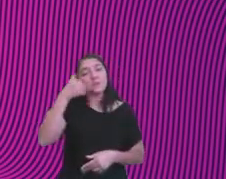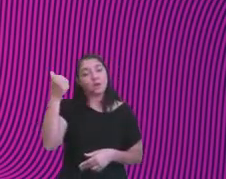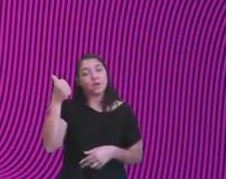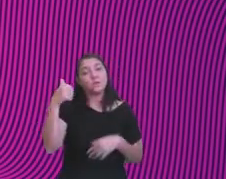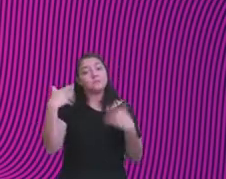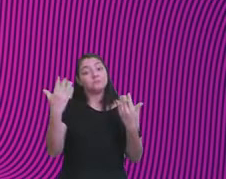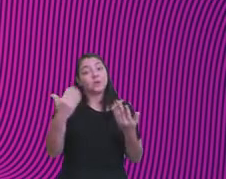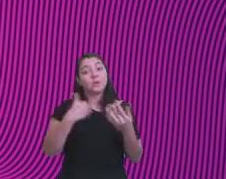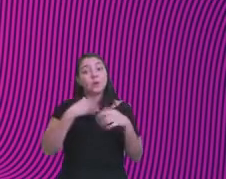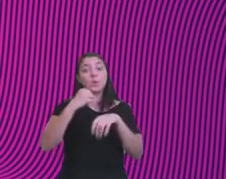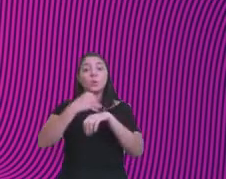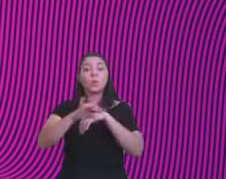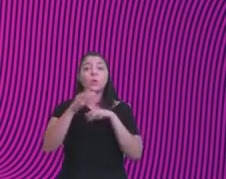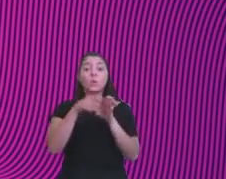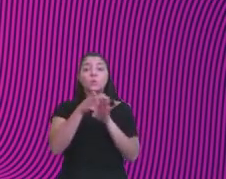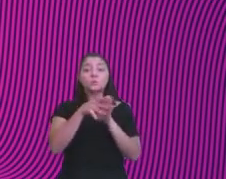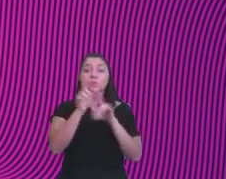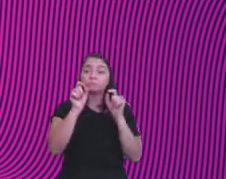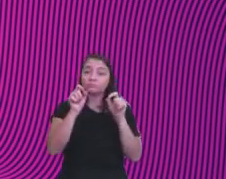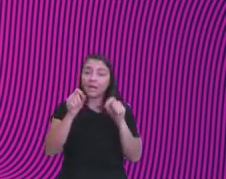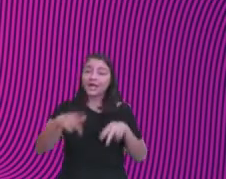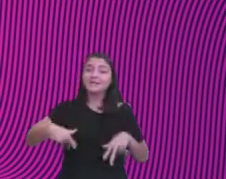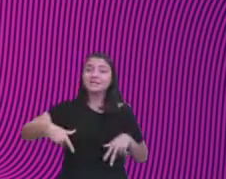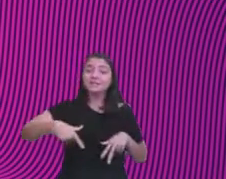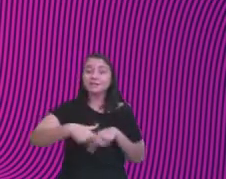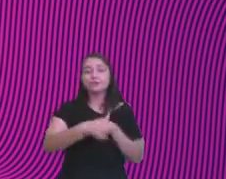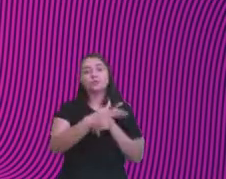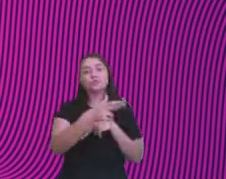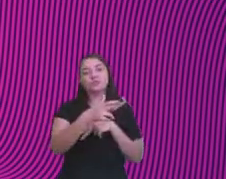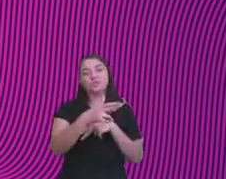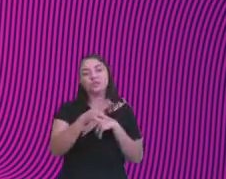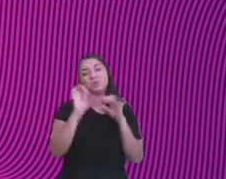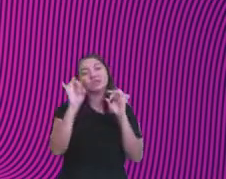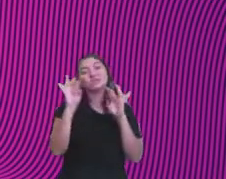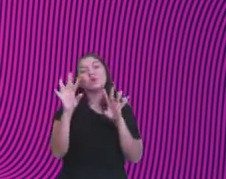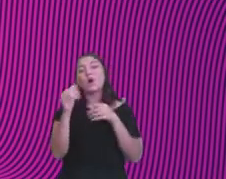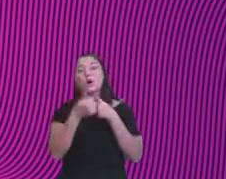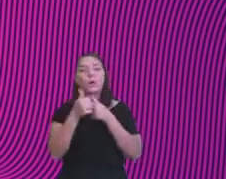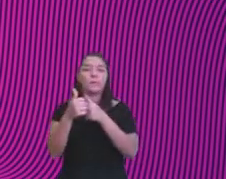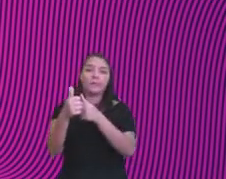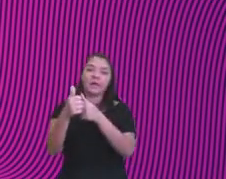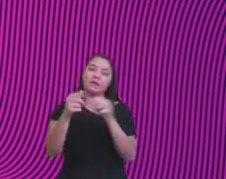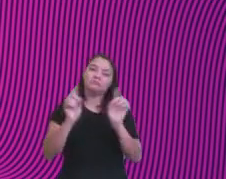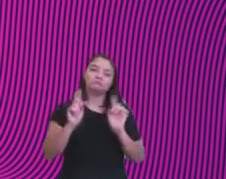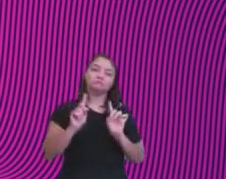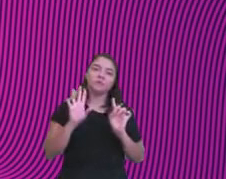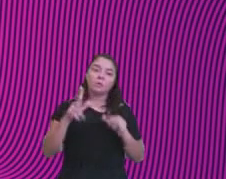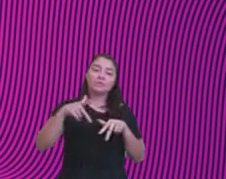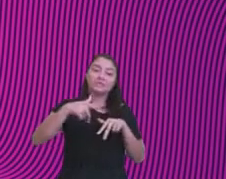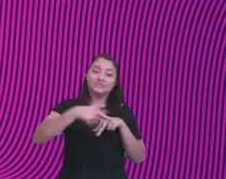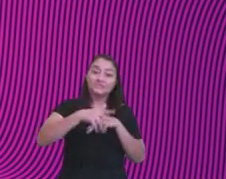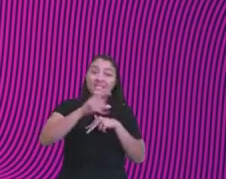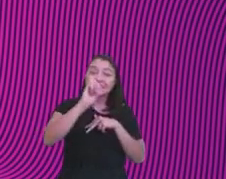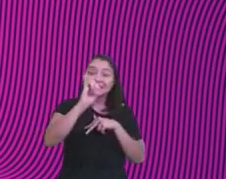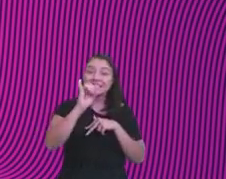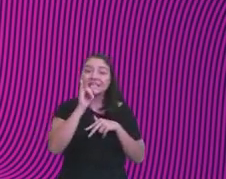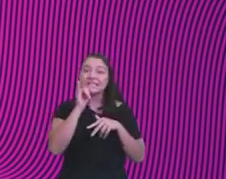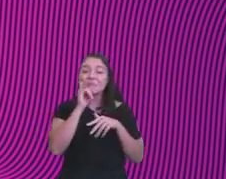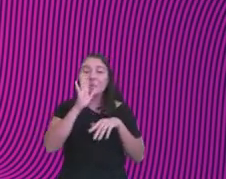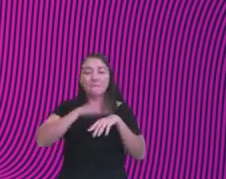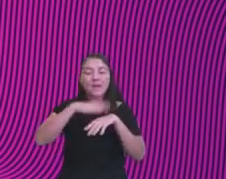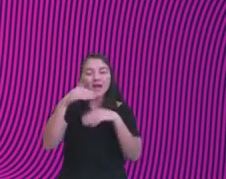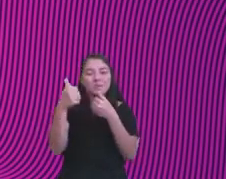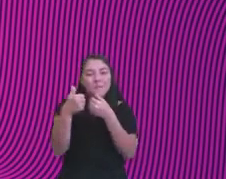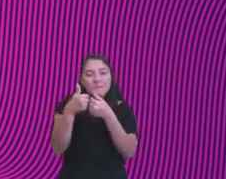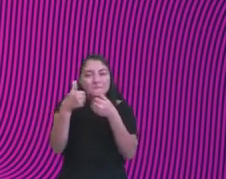recomendar tratamento cirúrgico do que recomendar um simples acompanhamento. Se fosse uma lesão mais próxima da borda anal, onde